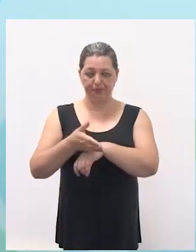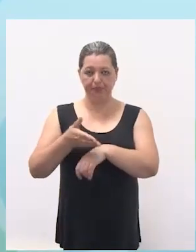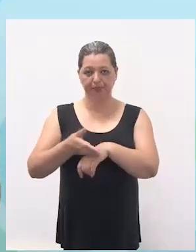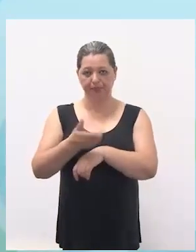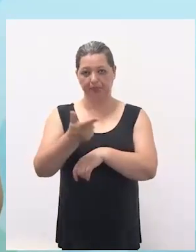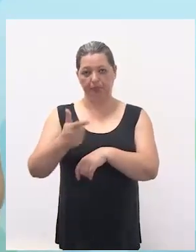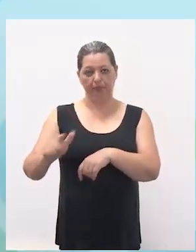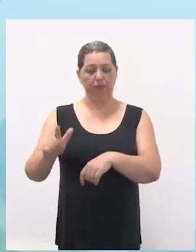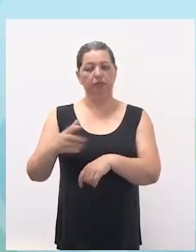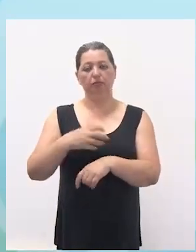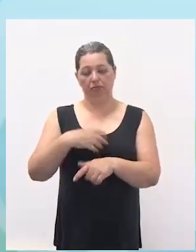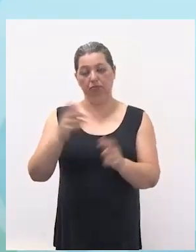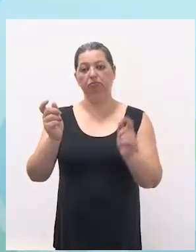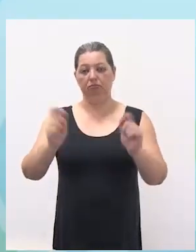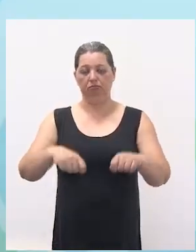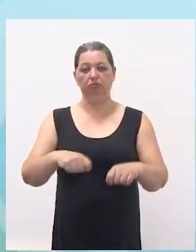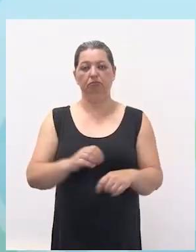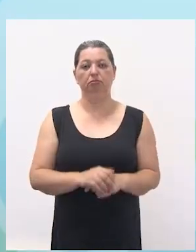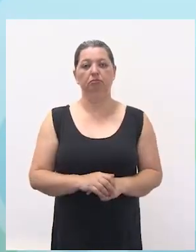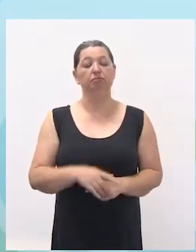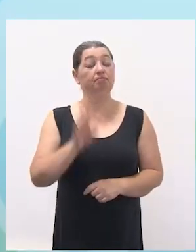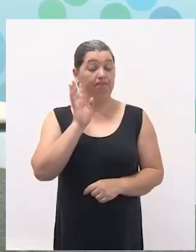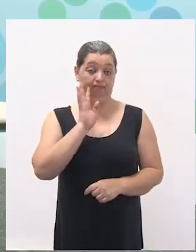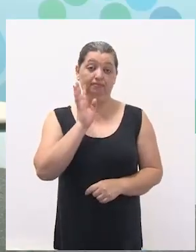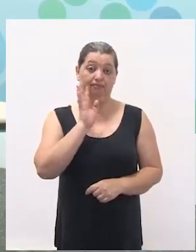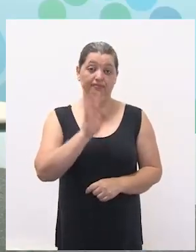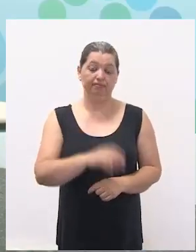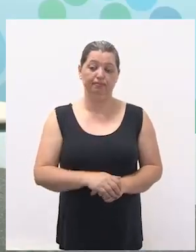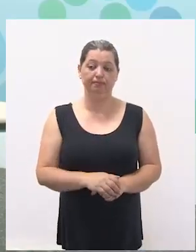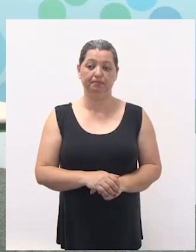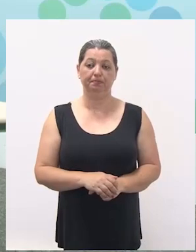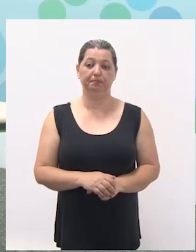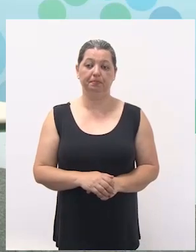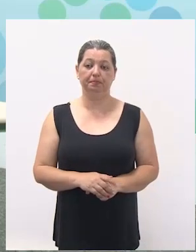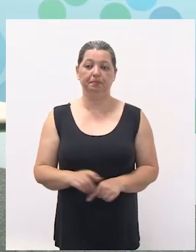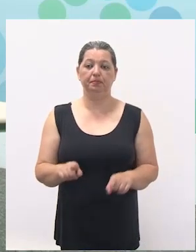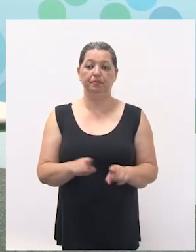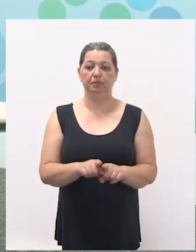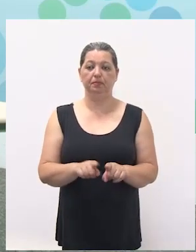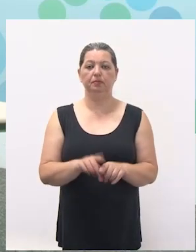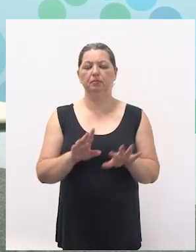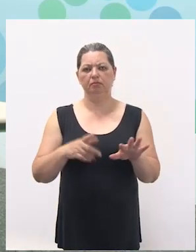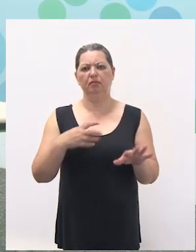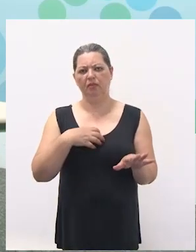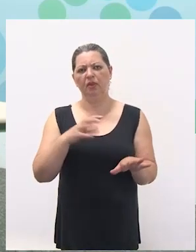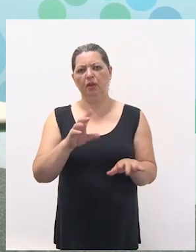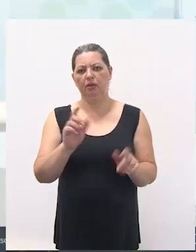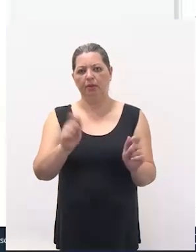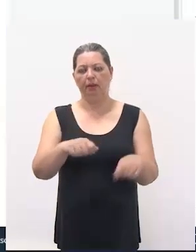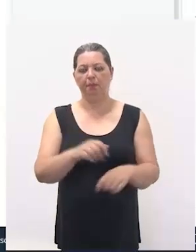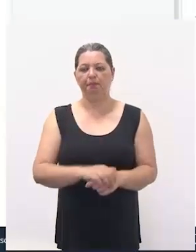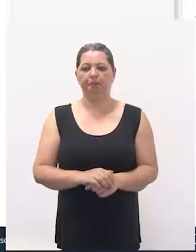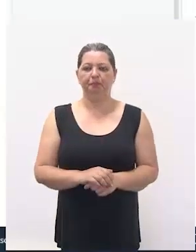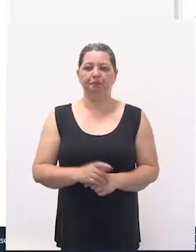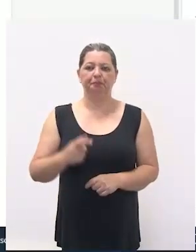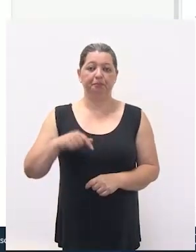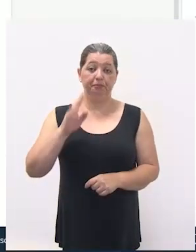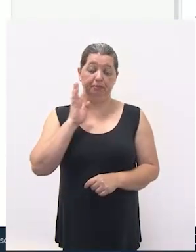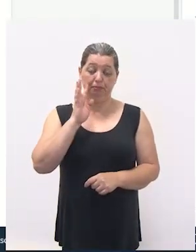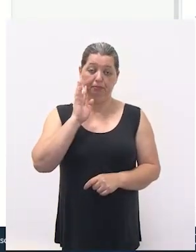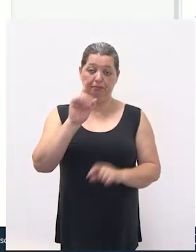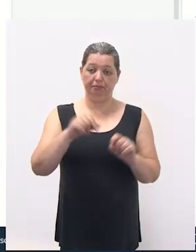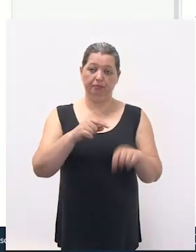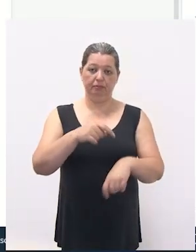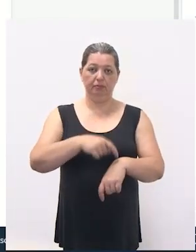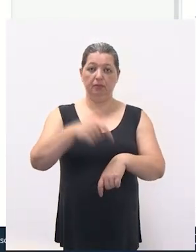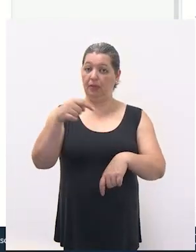outra possibilidade que é bem legal, né? A gente pode enviar dessa forma, inclusive é bem legal porque é em tempo